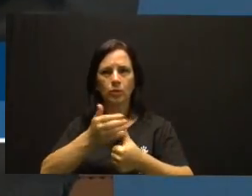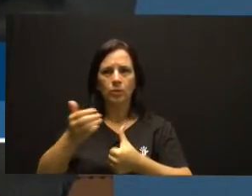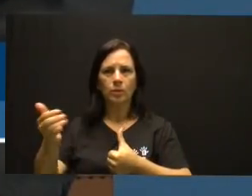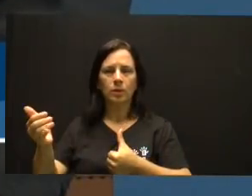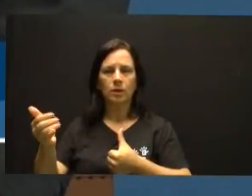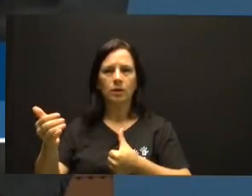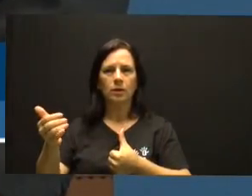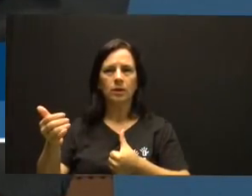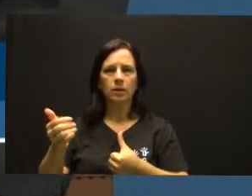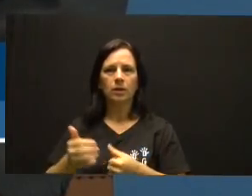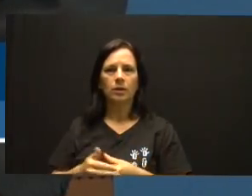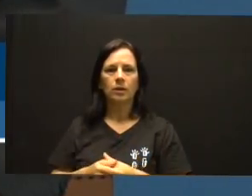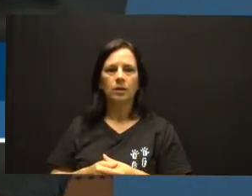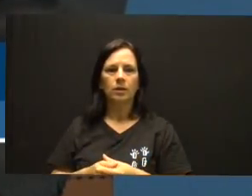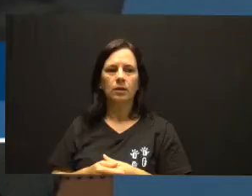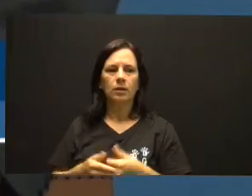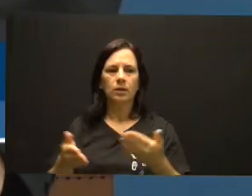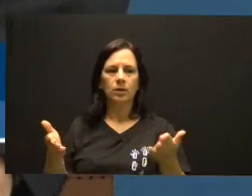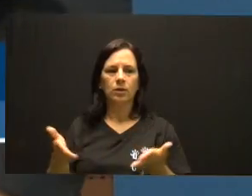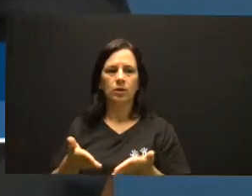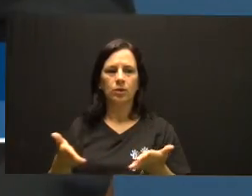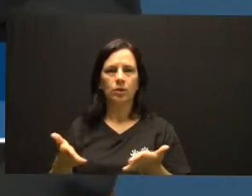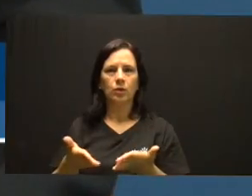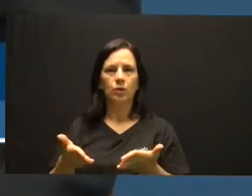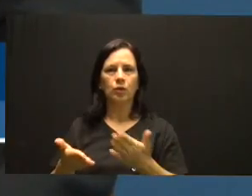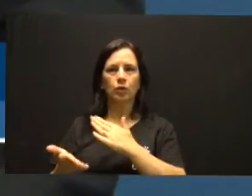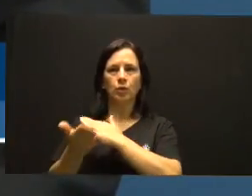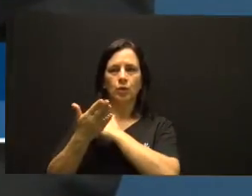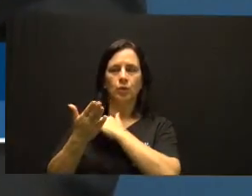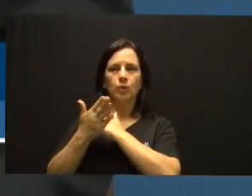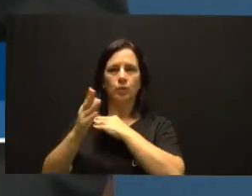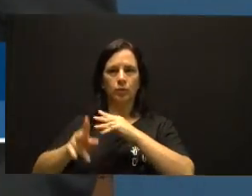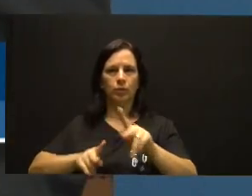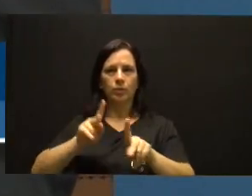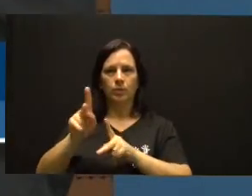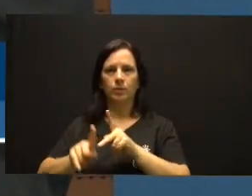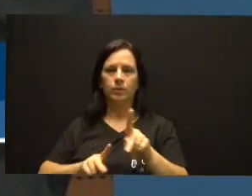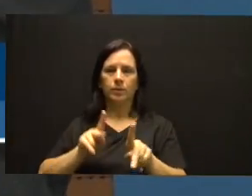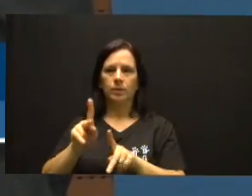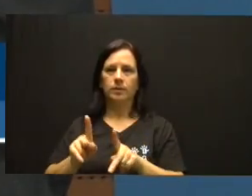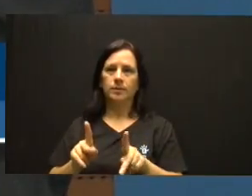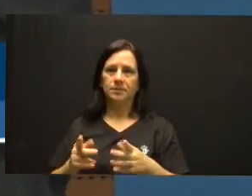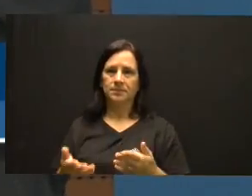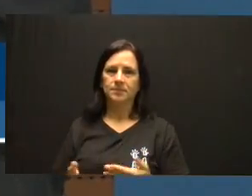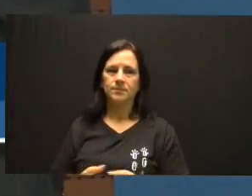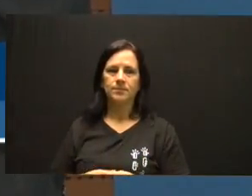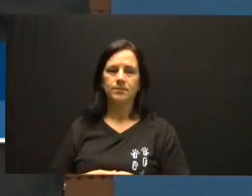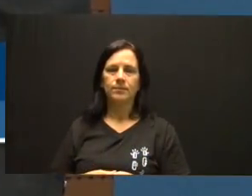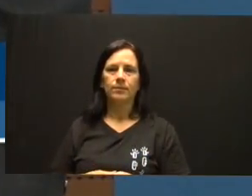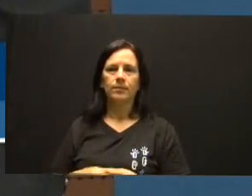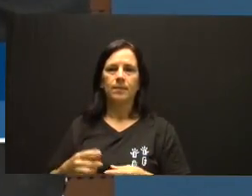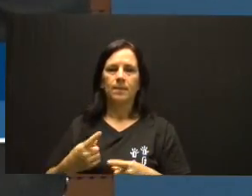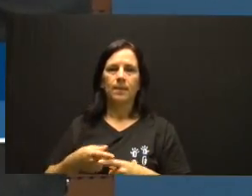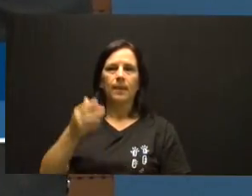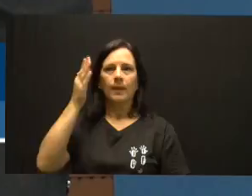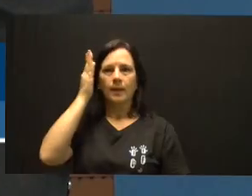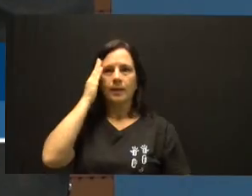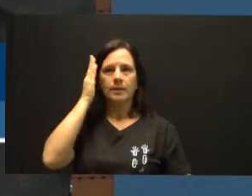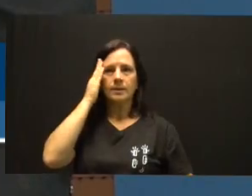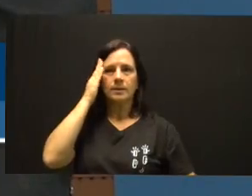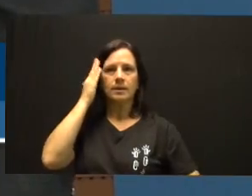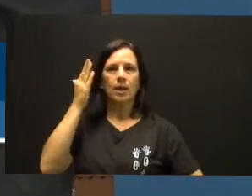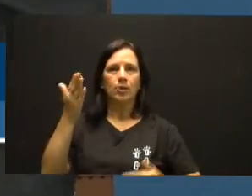Vossa Excelência está aqui se colocando hoje como um verdadeiro defensor da população. Porque sabe e ouve,